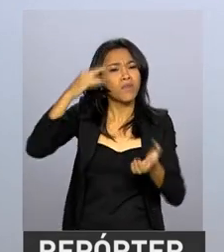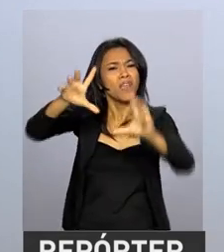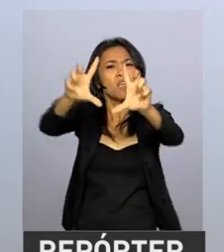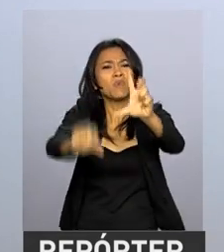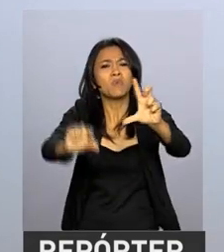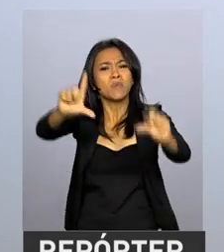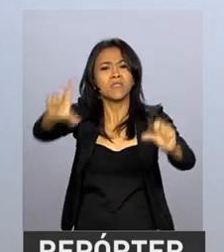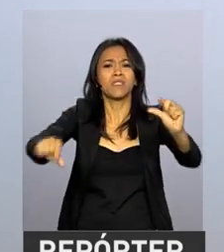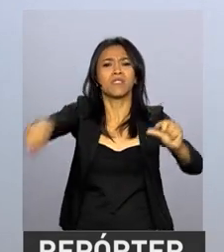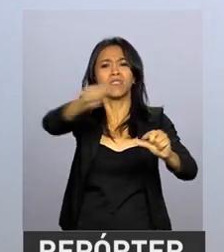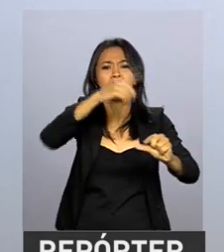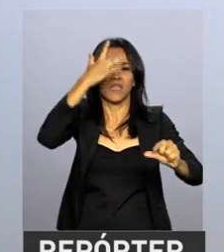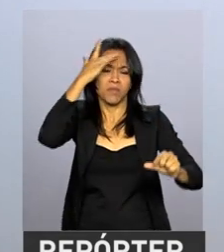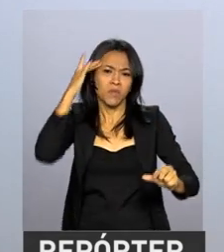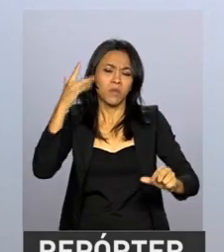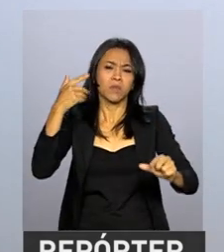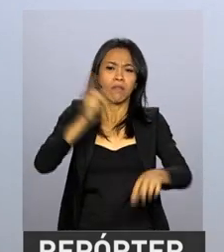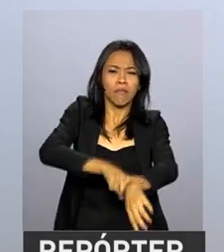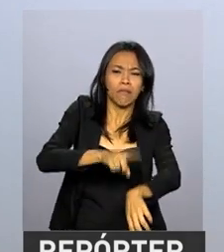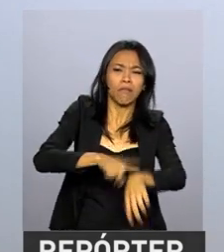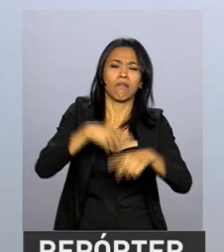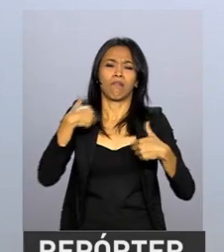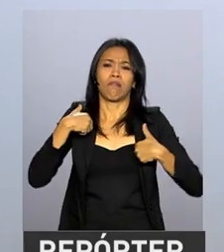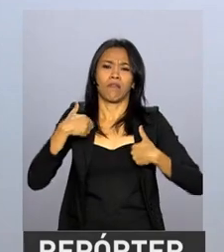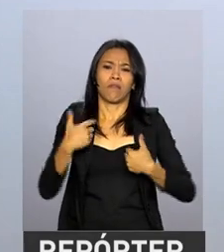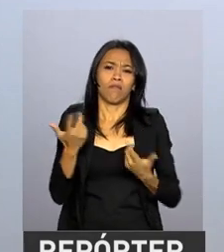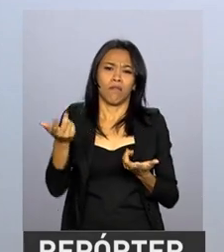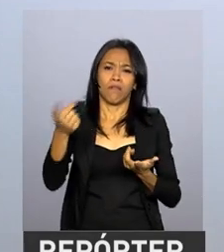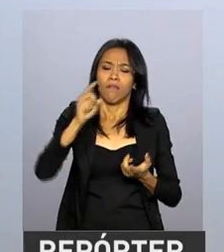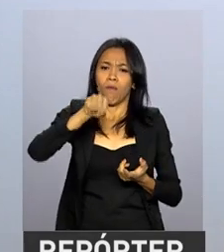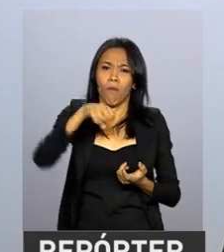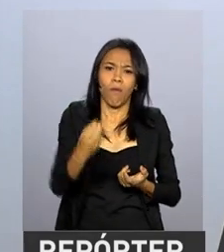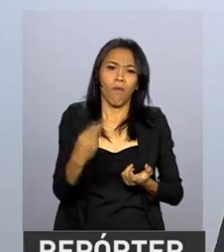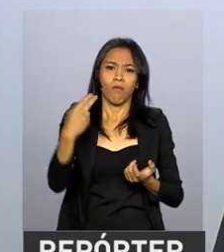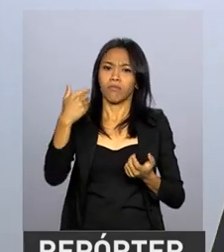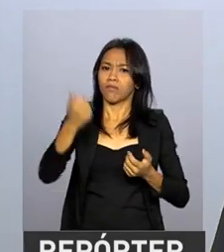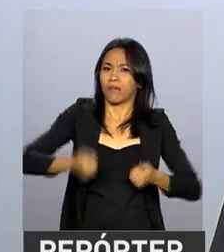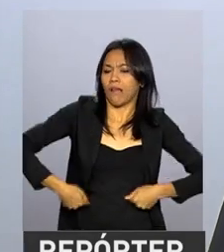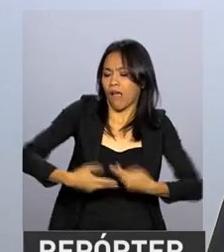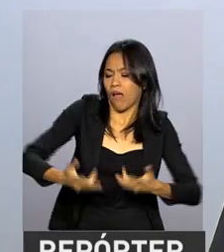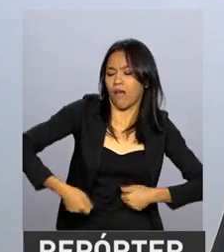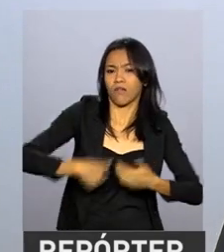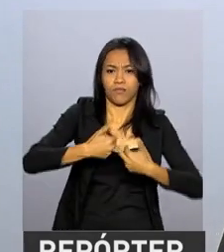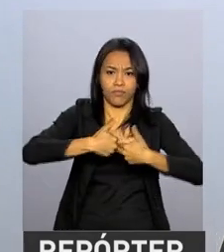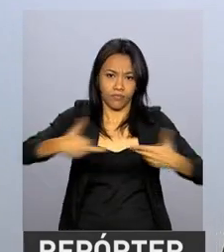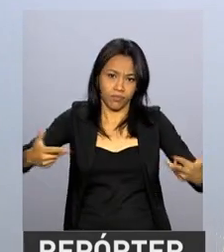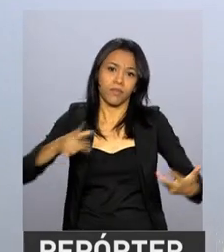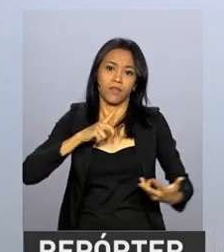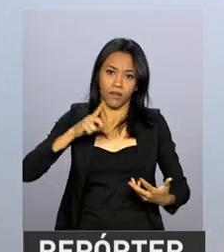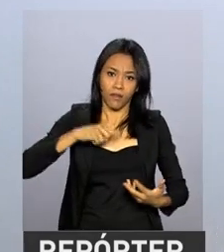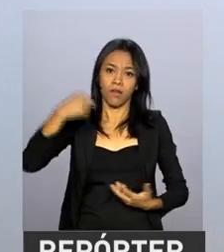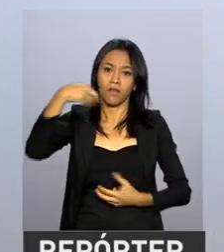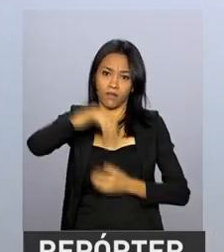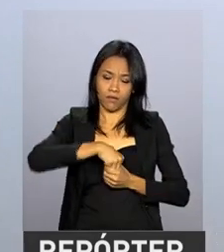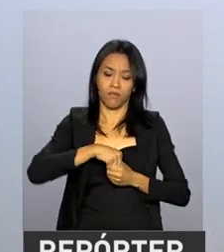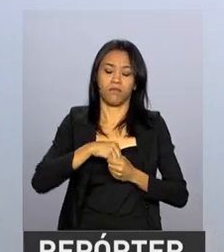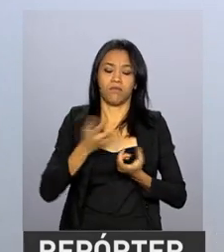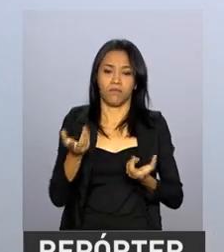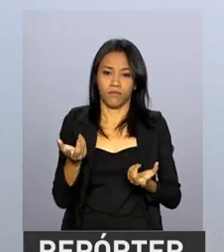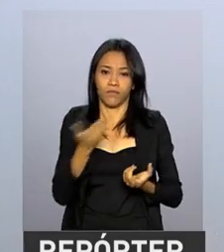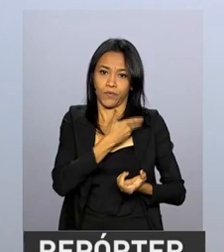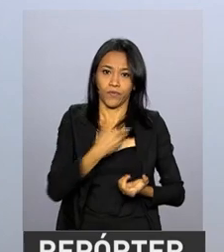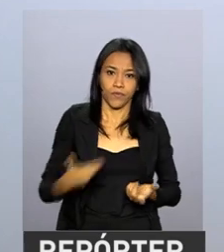desgaste, os encargos todos, né, que é o relacionamento que a gente ainda tem hoje com o governo federal,